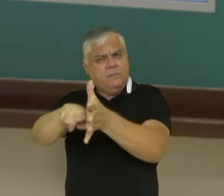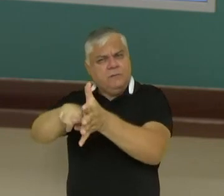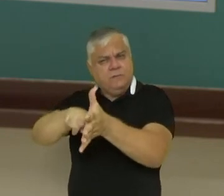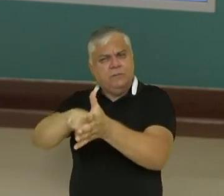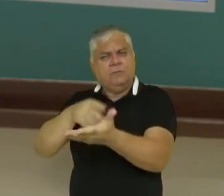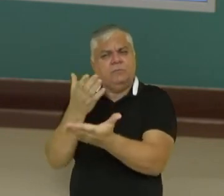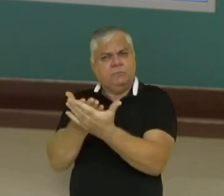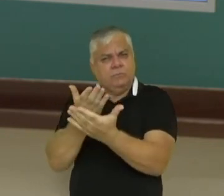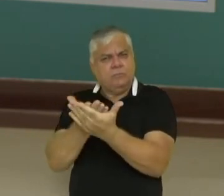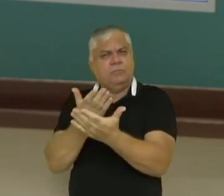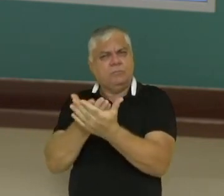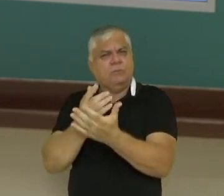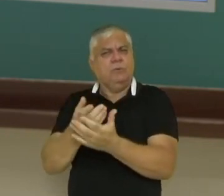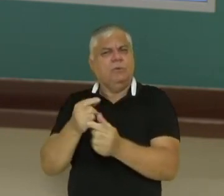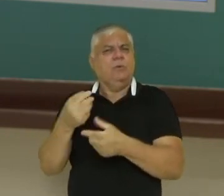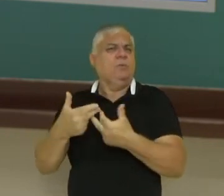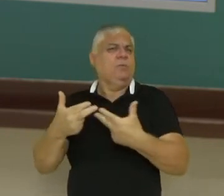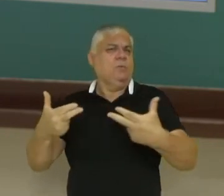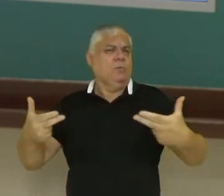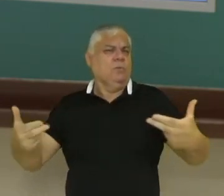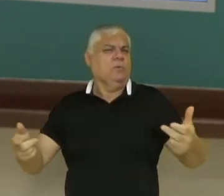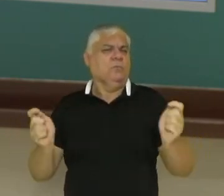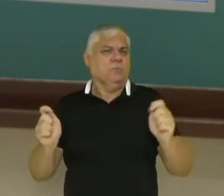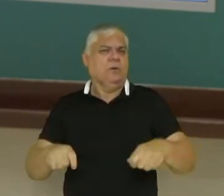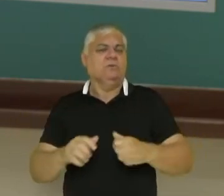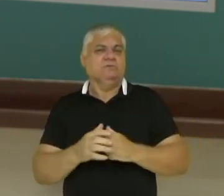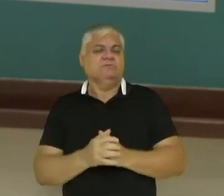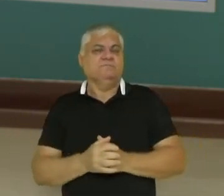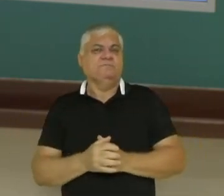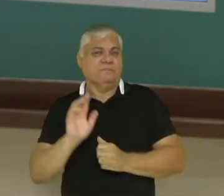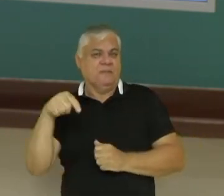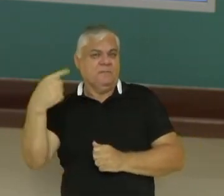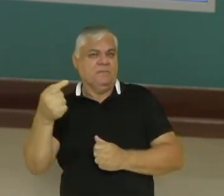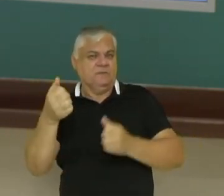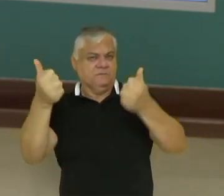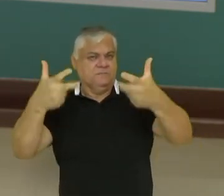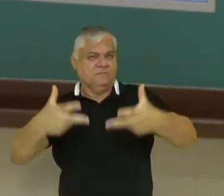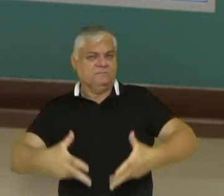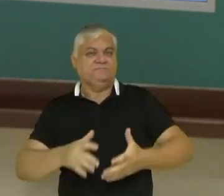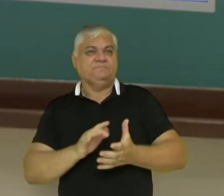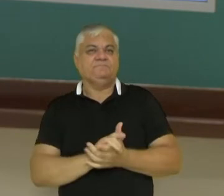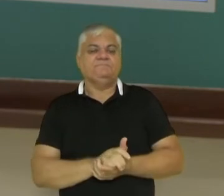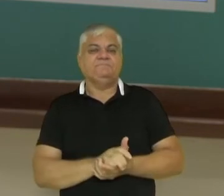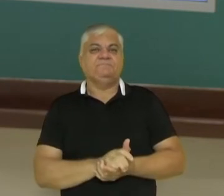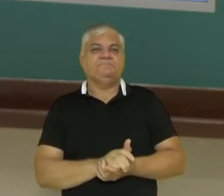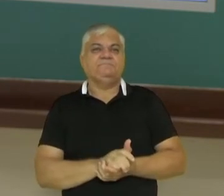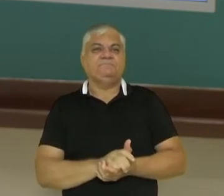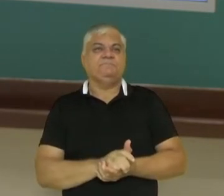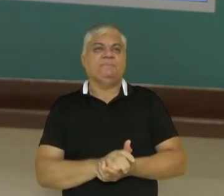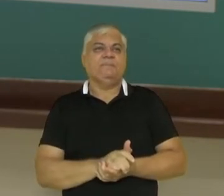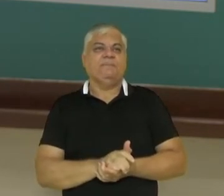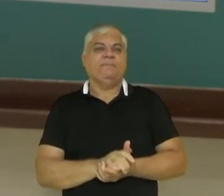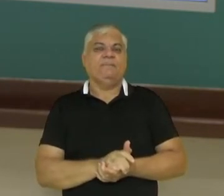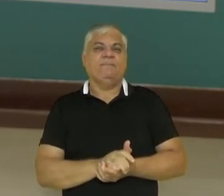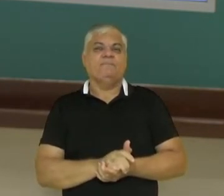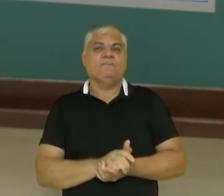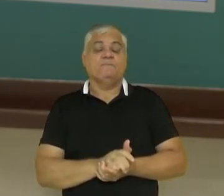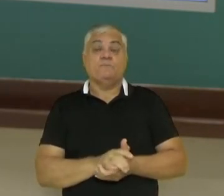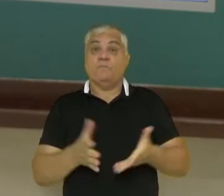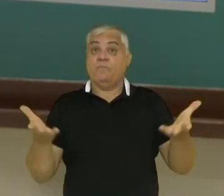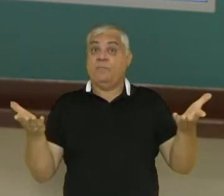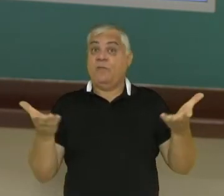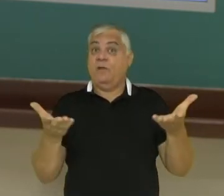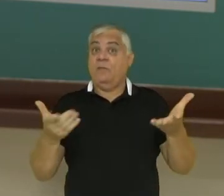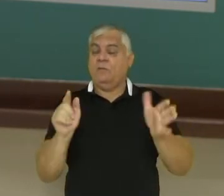né? Nós vamos discutir consequentemente isso em algum outro momento, ok? Bem, vamos lá. Agora vem a